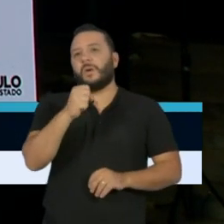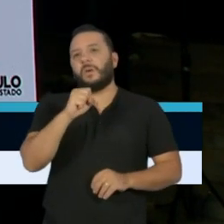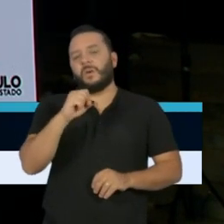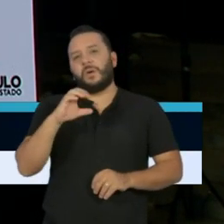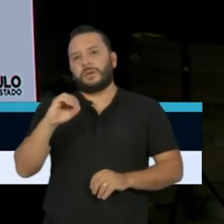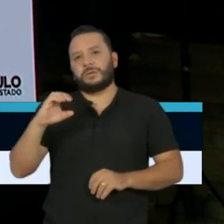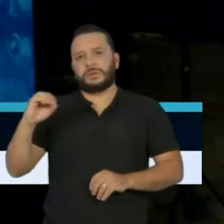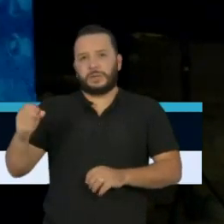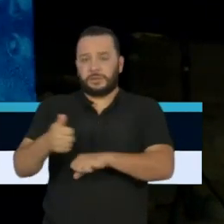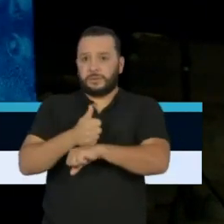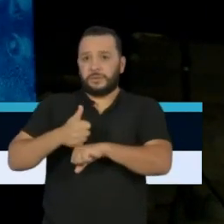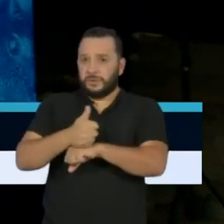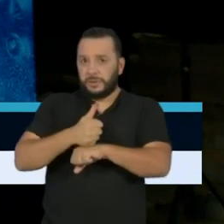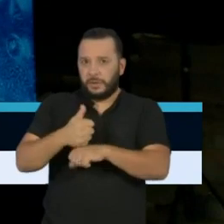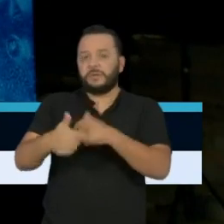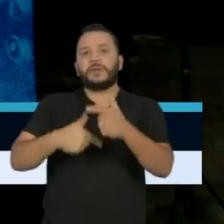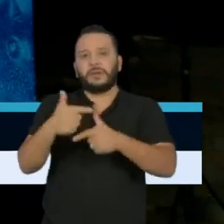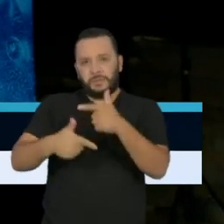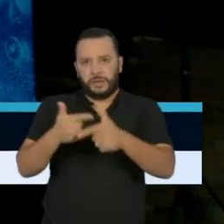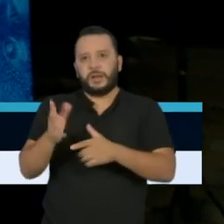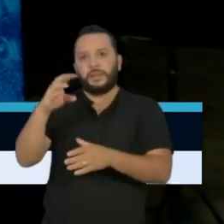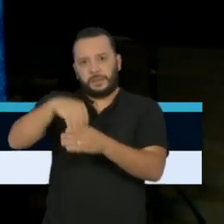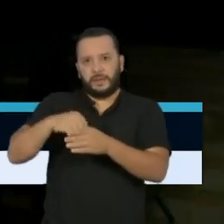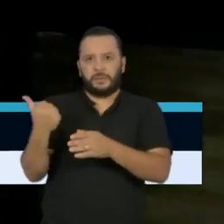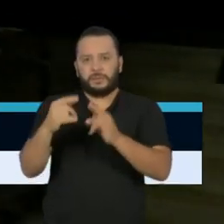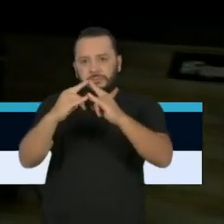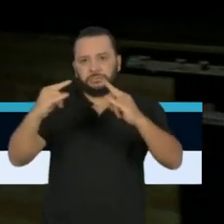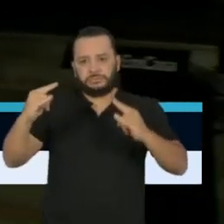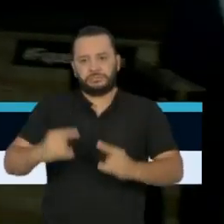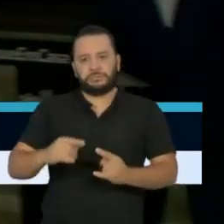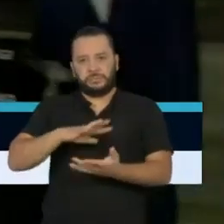de uma organização social. Muito obrigado.